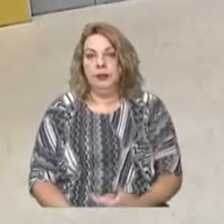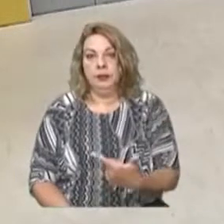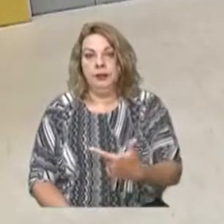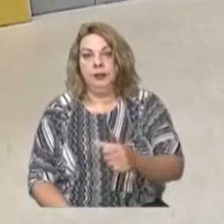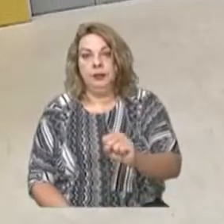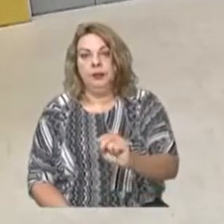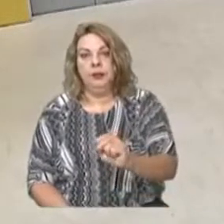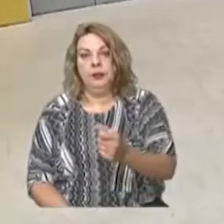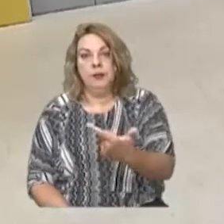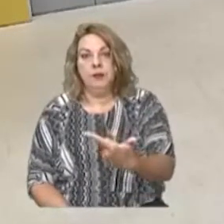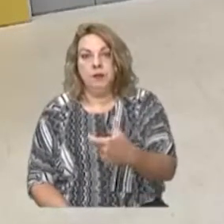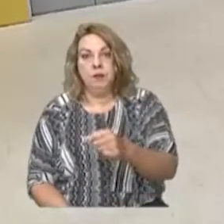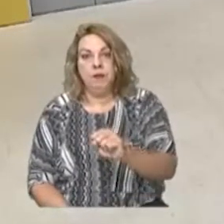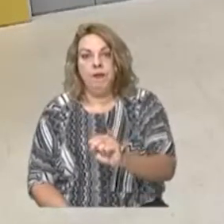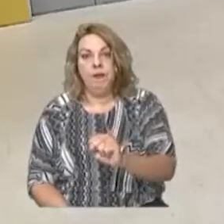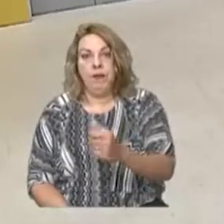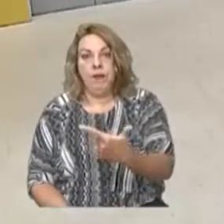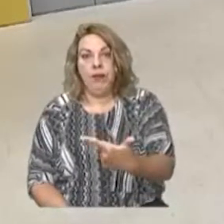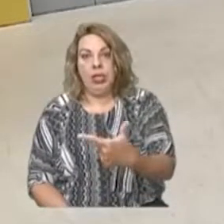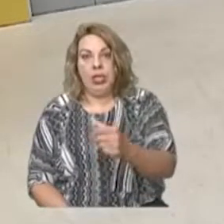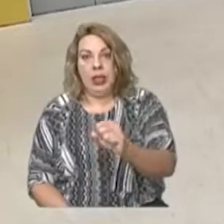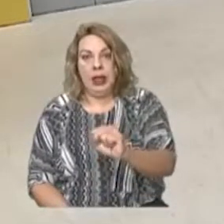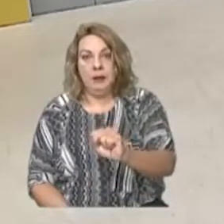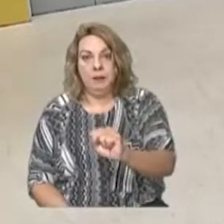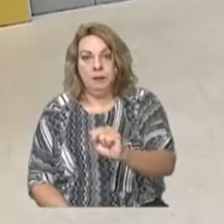número 28, 28,